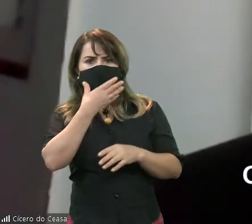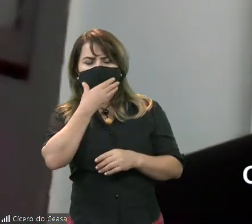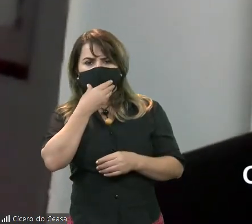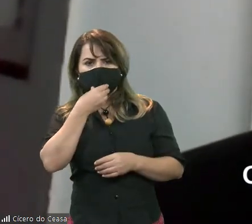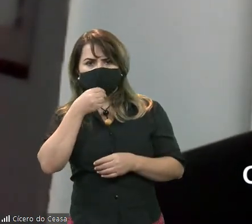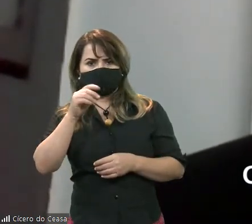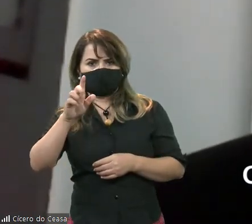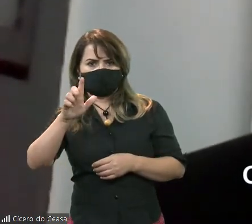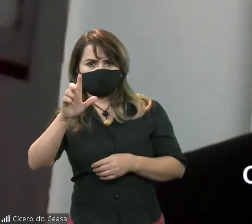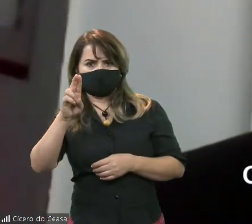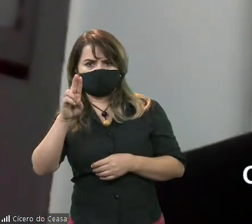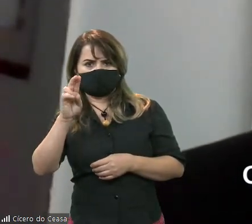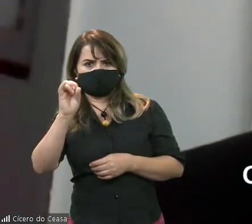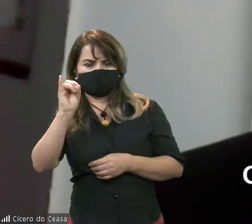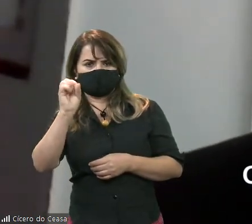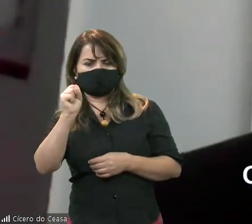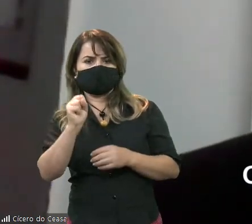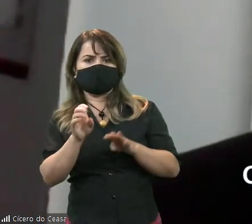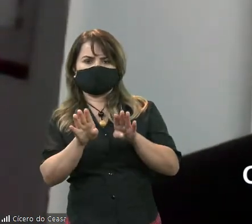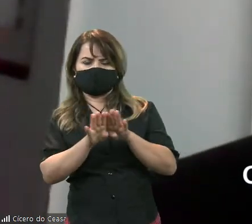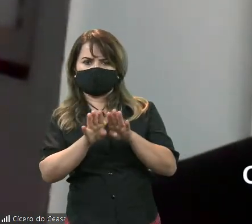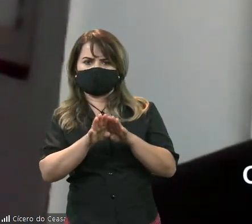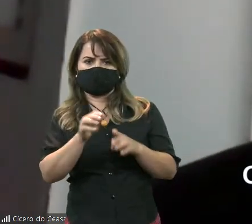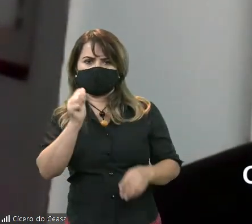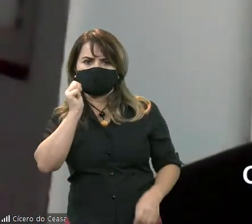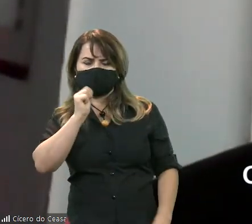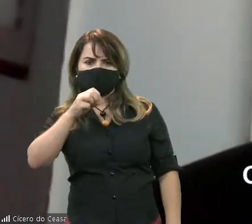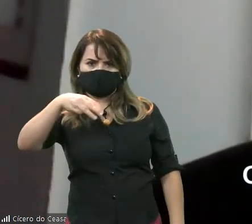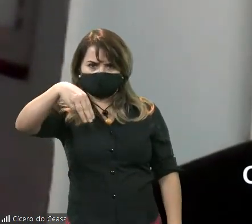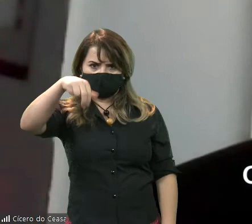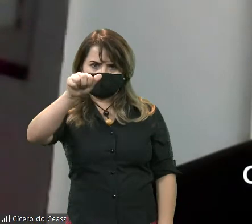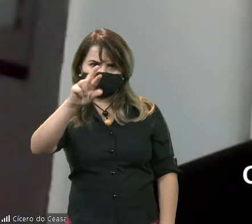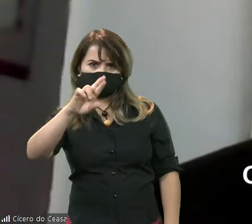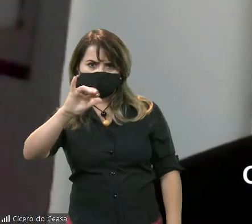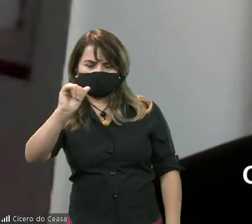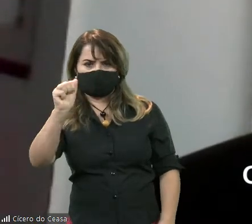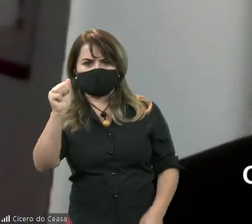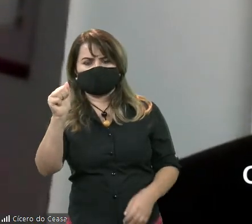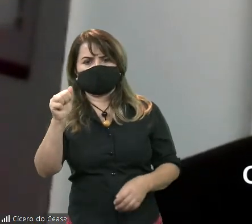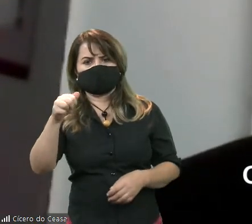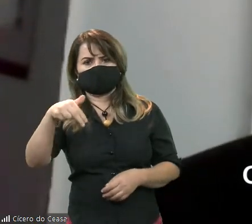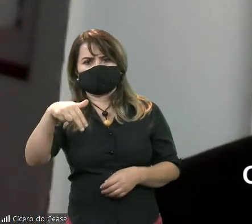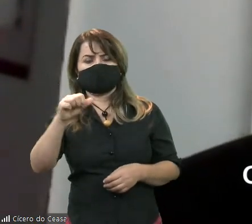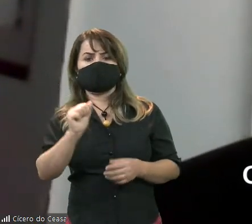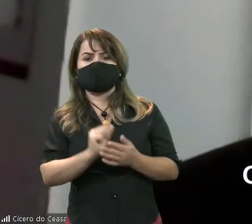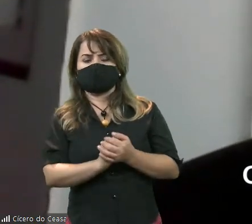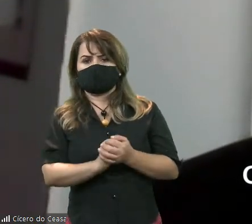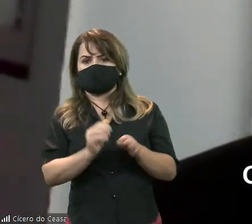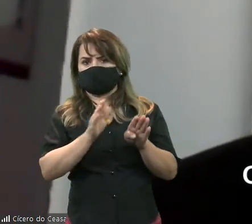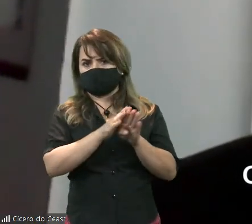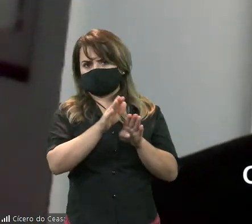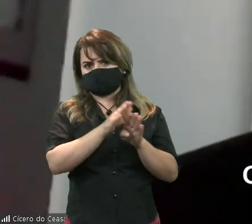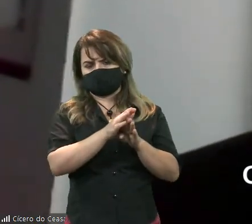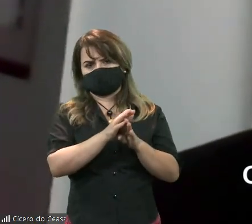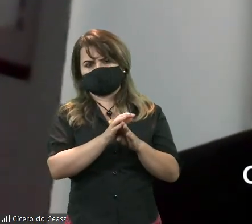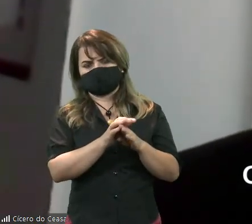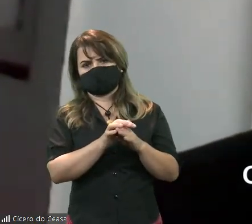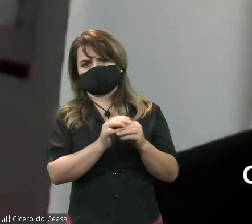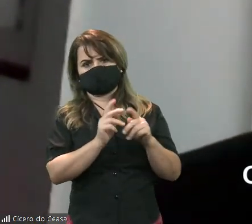da Mariana, que é presidente do Conselho de Habitação, que em todas as audiências públicas, e agora